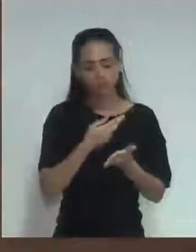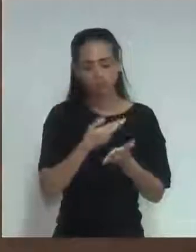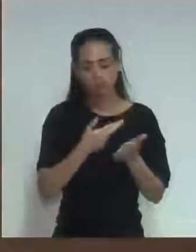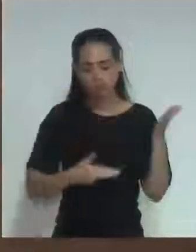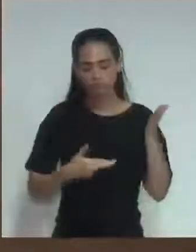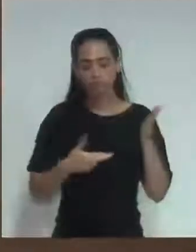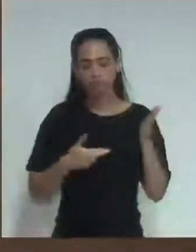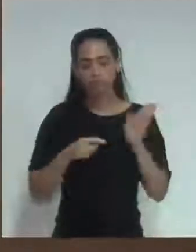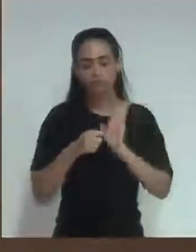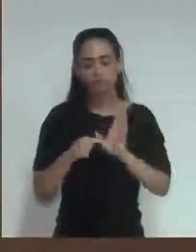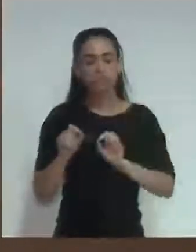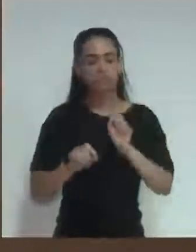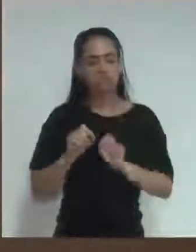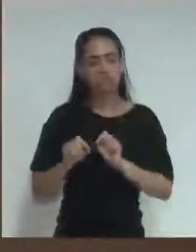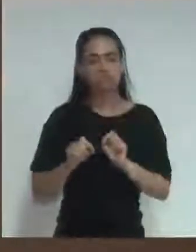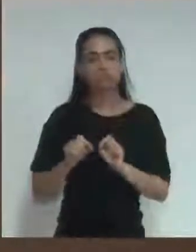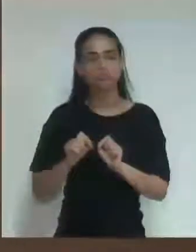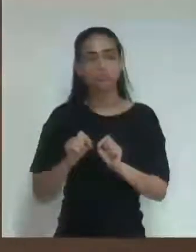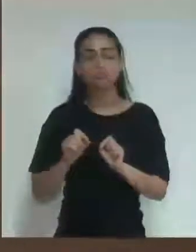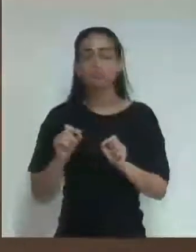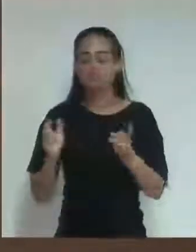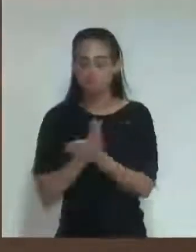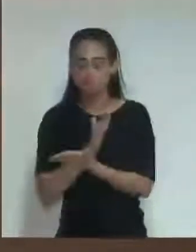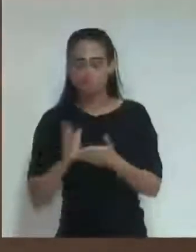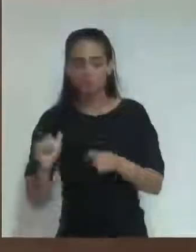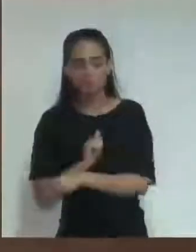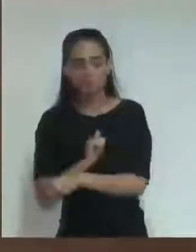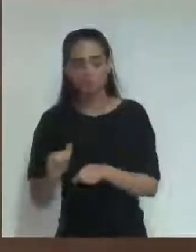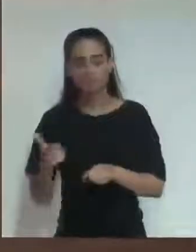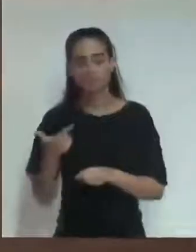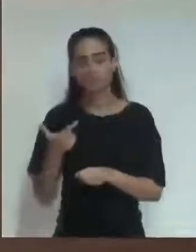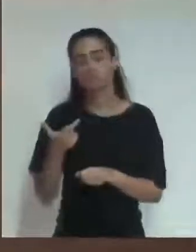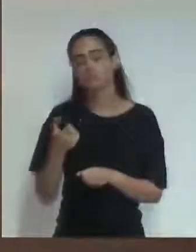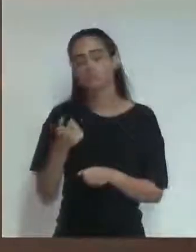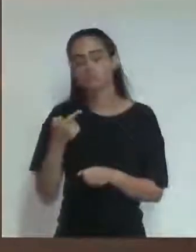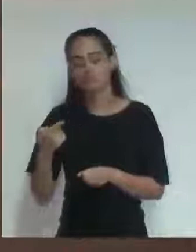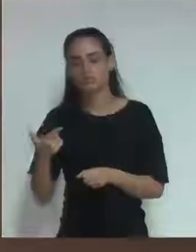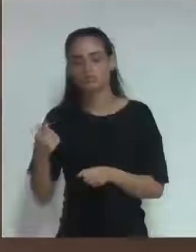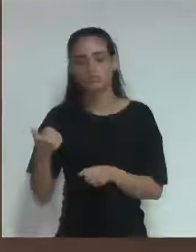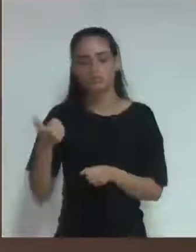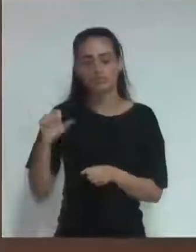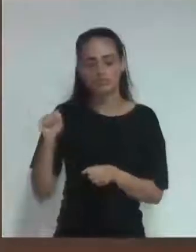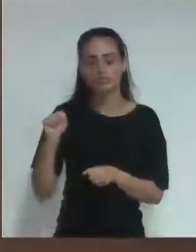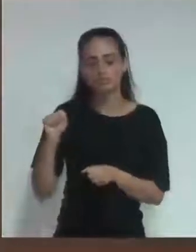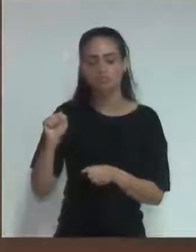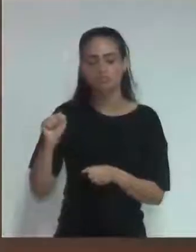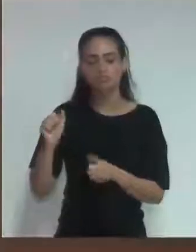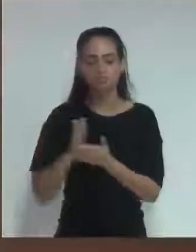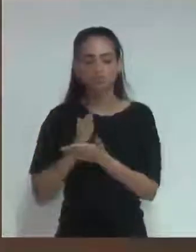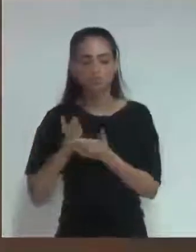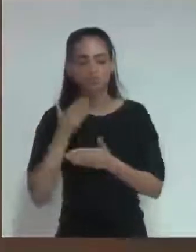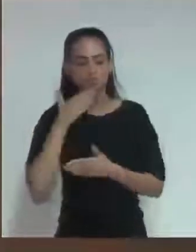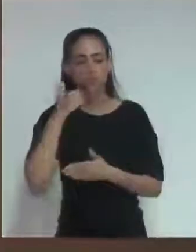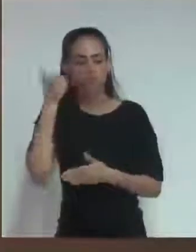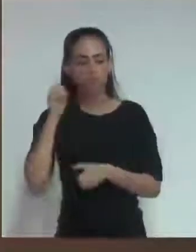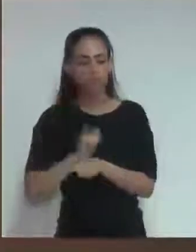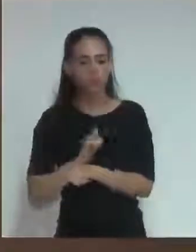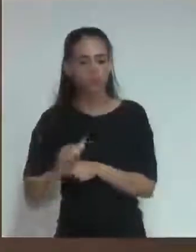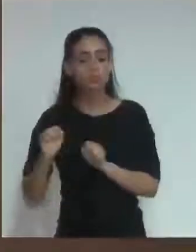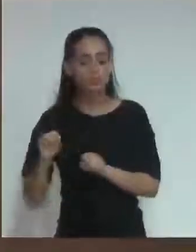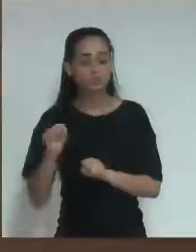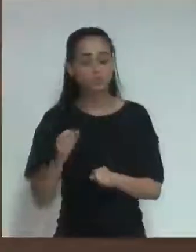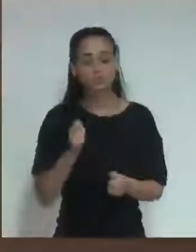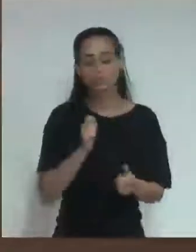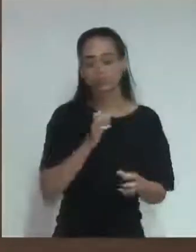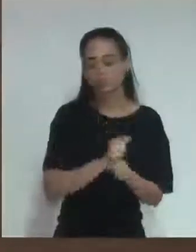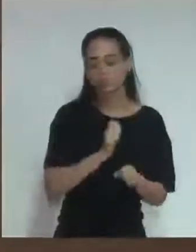anos. Foram tomadas medidas? Não, elas nos últimos anos, 2007 e 2018, melhoraram, o tribunal aponta isso. Foram tomadas